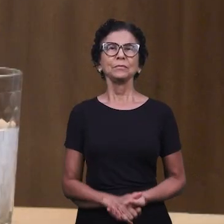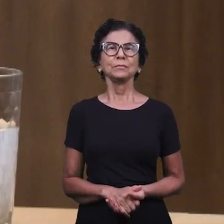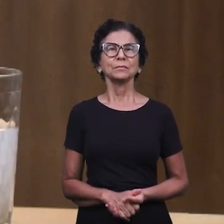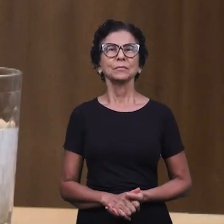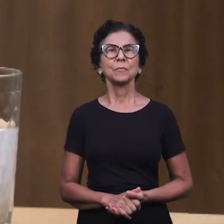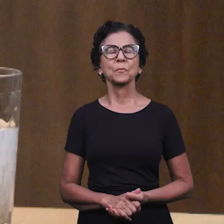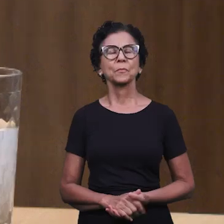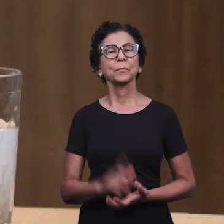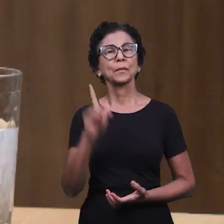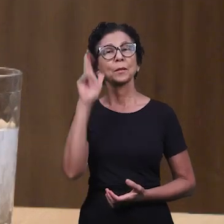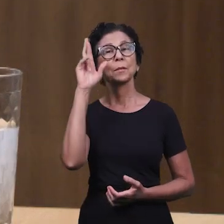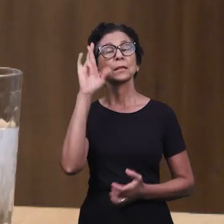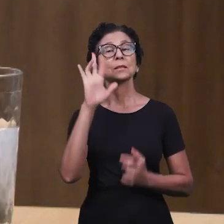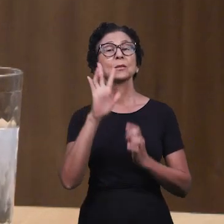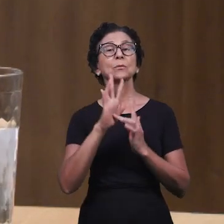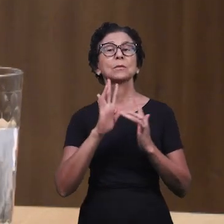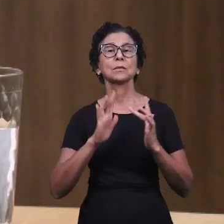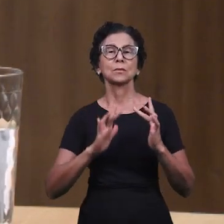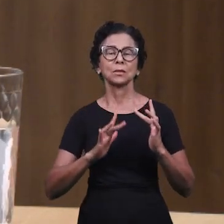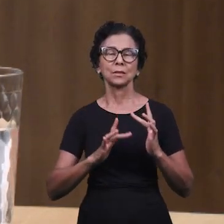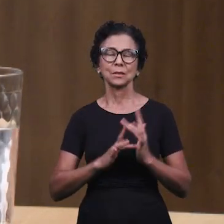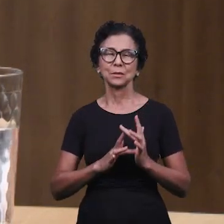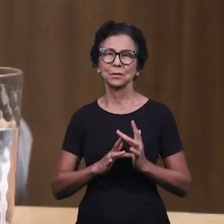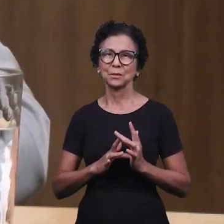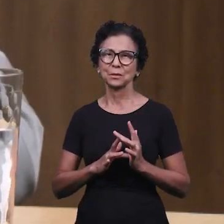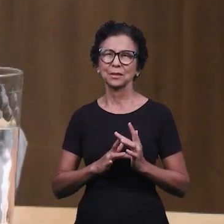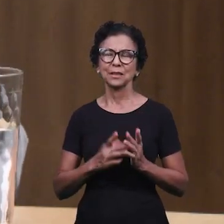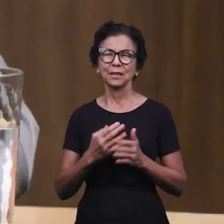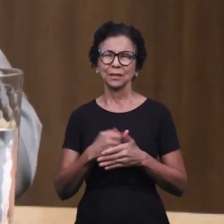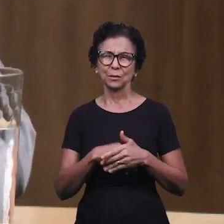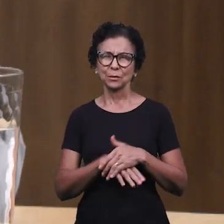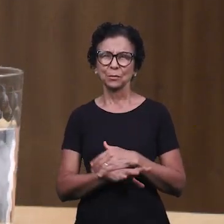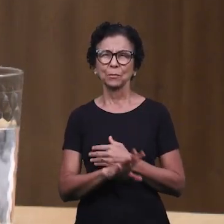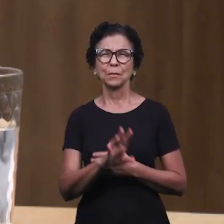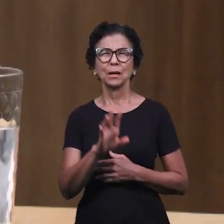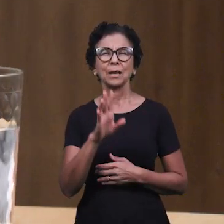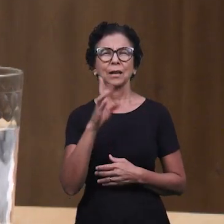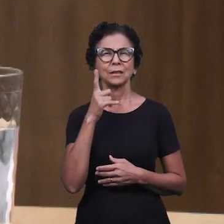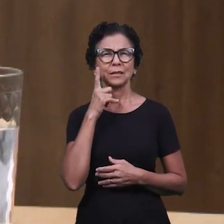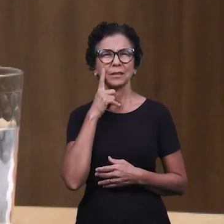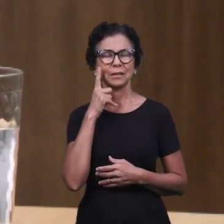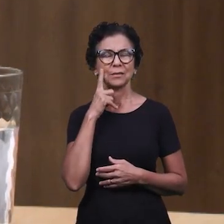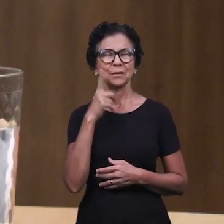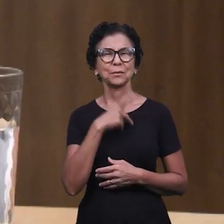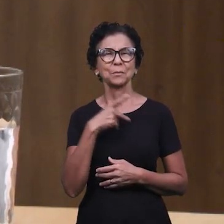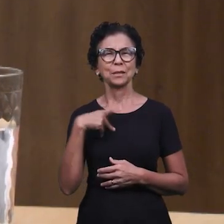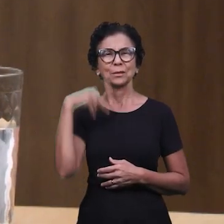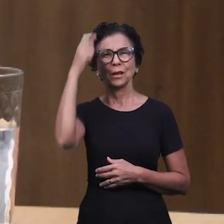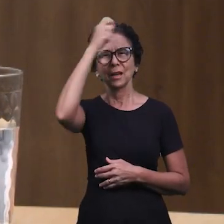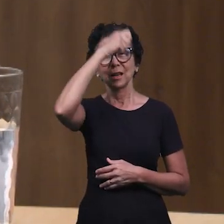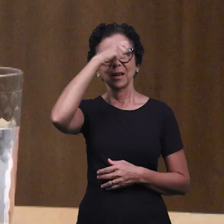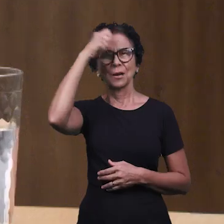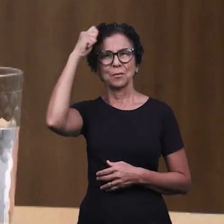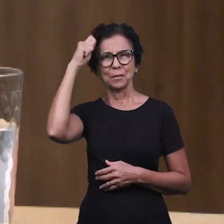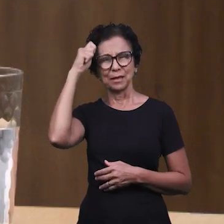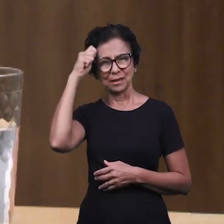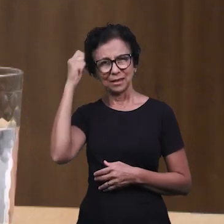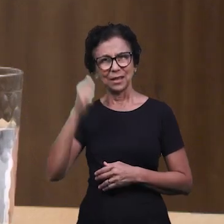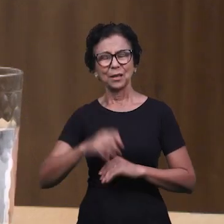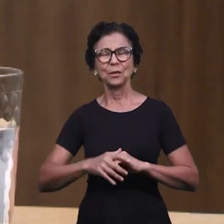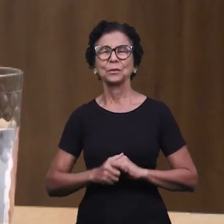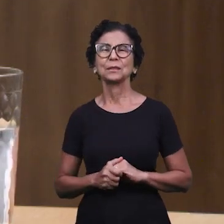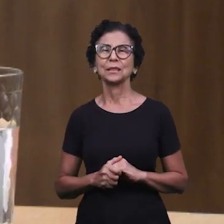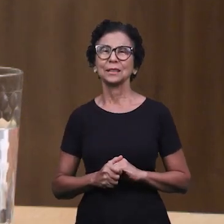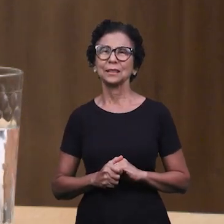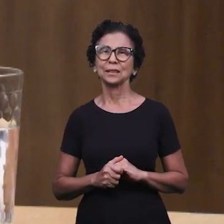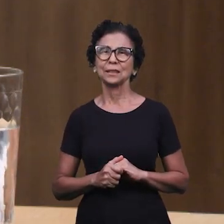Irmãos, a paz do Senhor Jesus. Você que está acostumado a ver o pastor Amadeu aqui na condução do programa Conversas